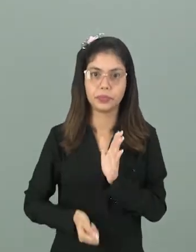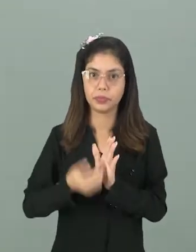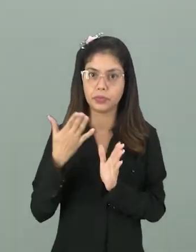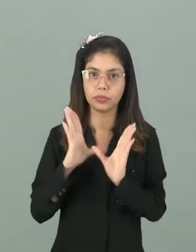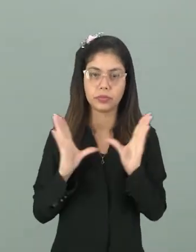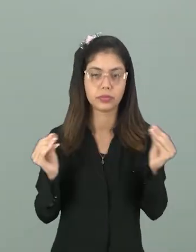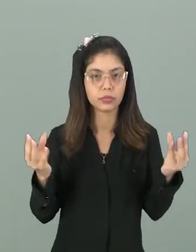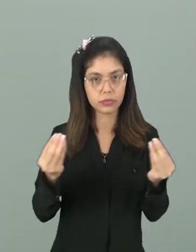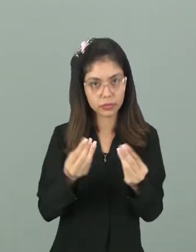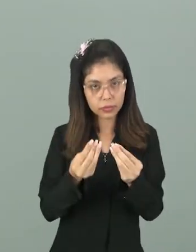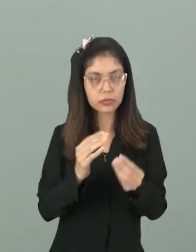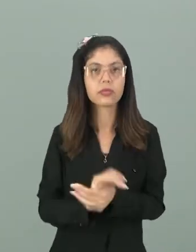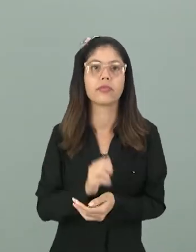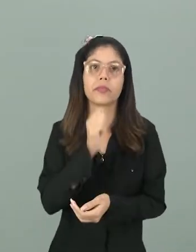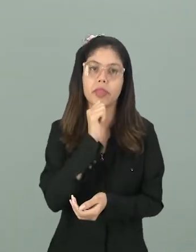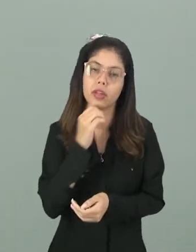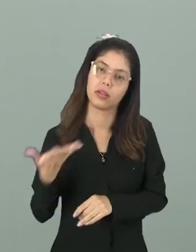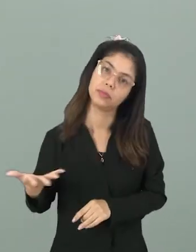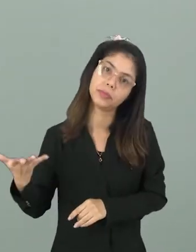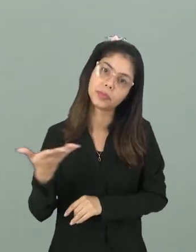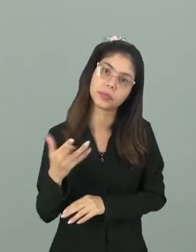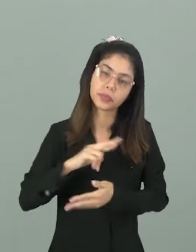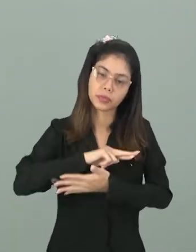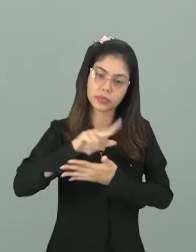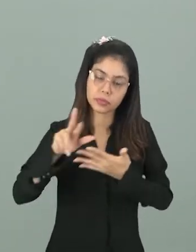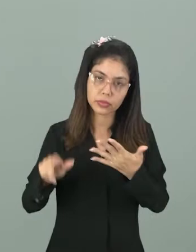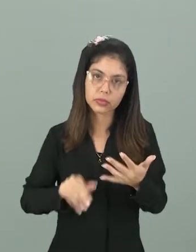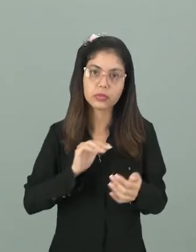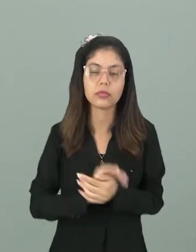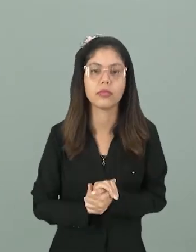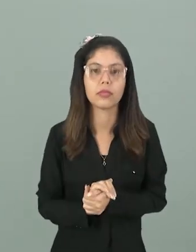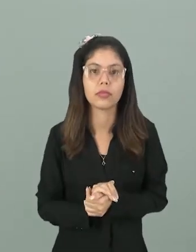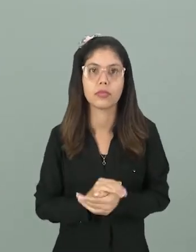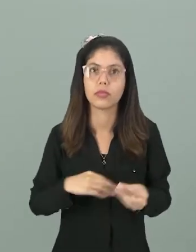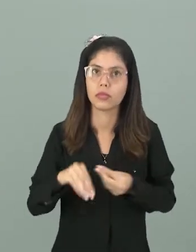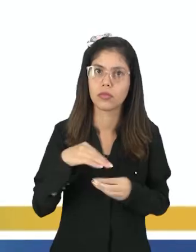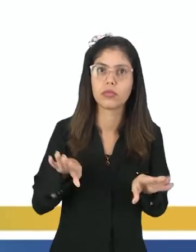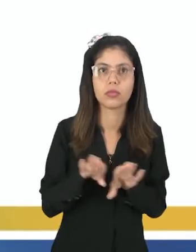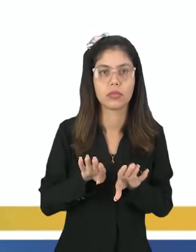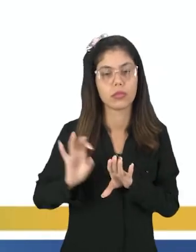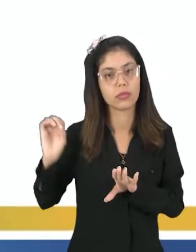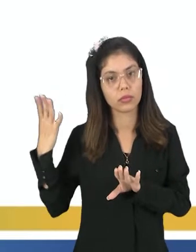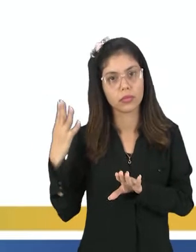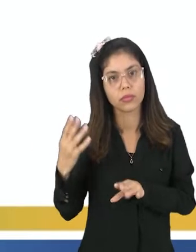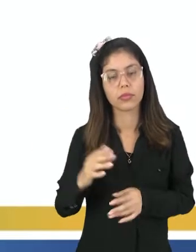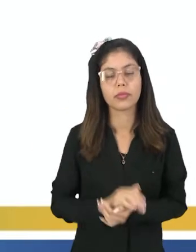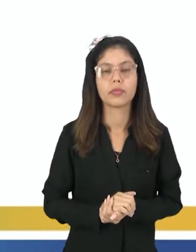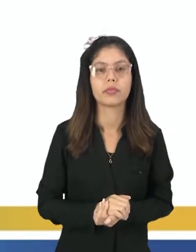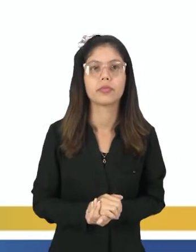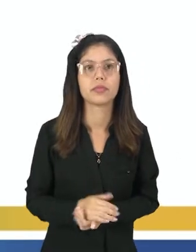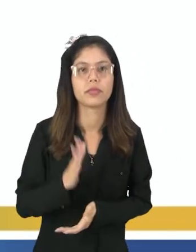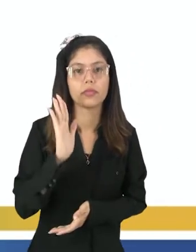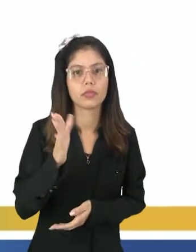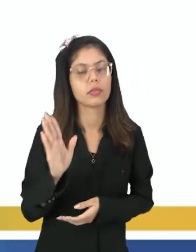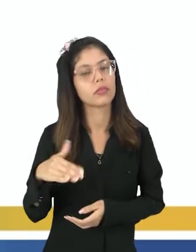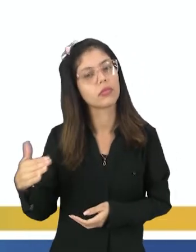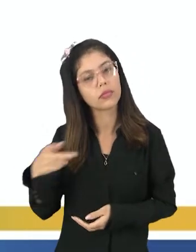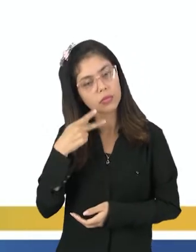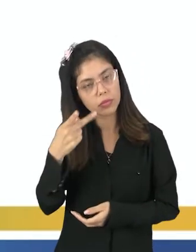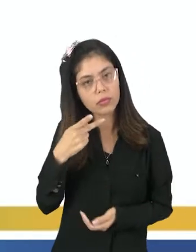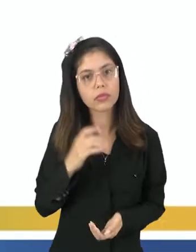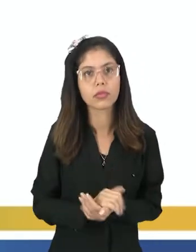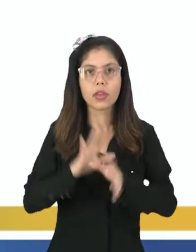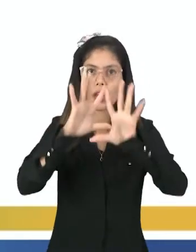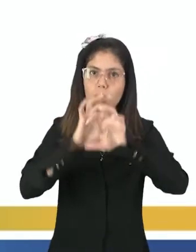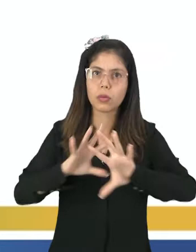bastantes substâncias. E ela é a base de diversas reações que acontecem também nos seres vivos. Já quando a gente fala do gás